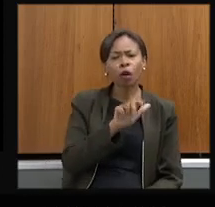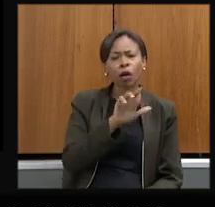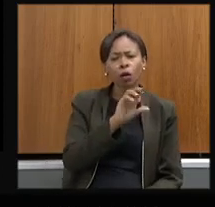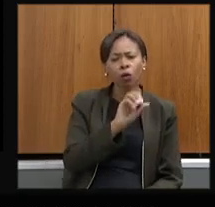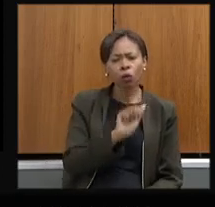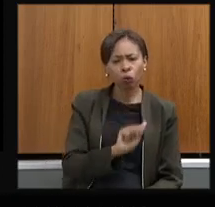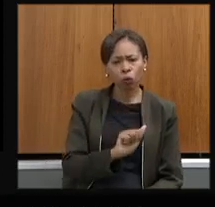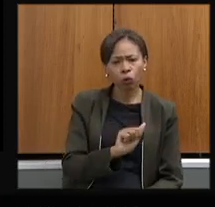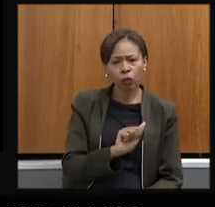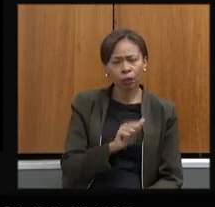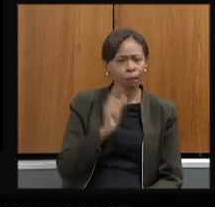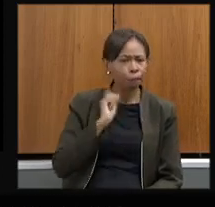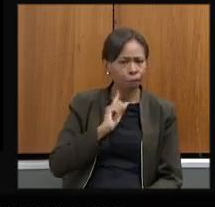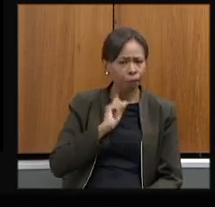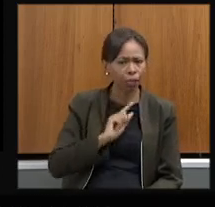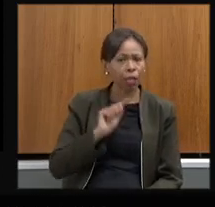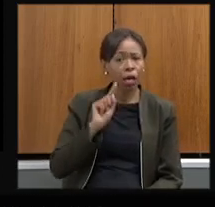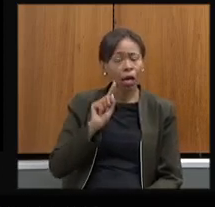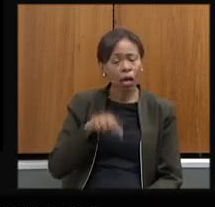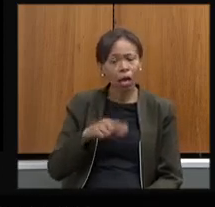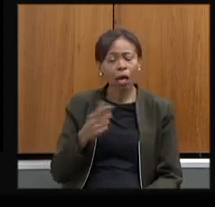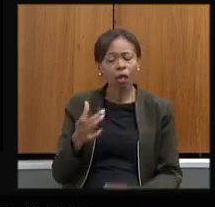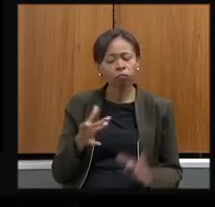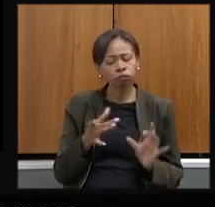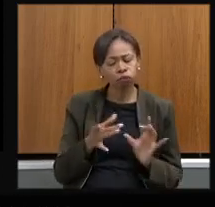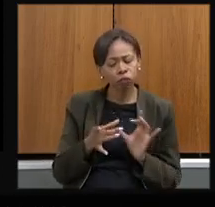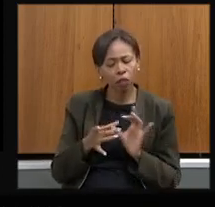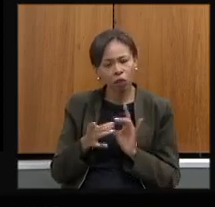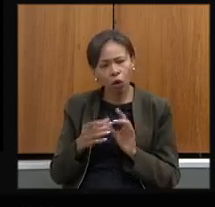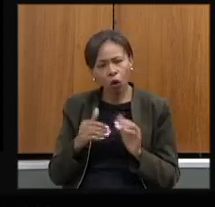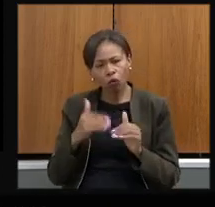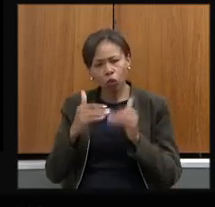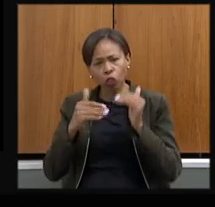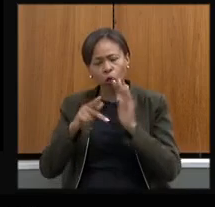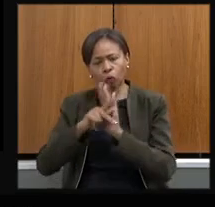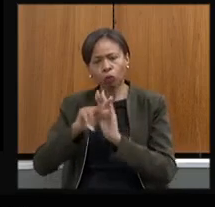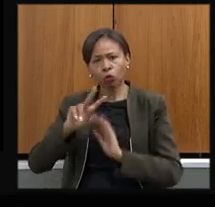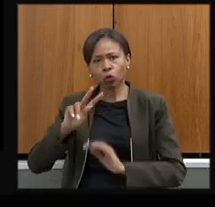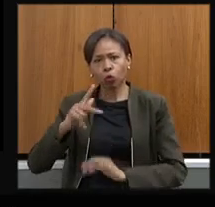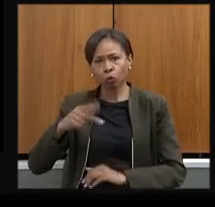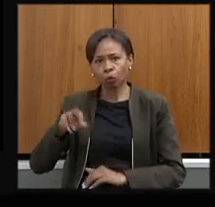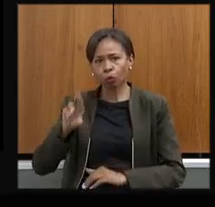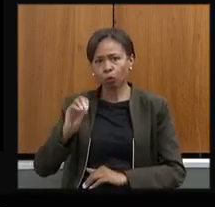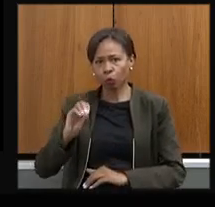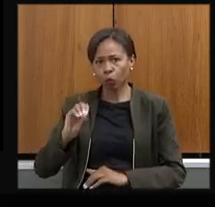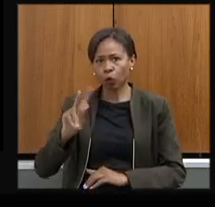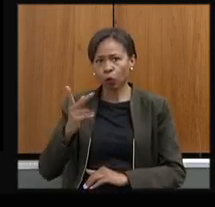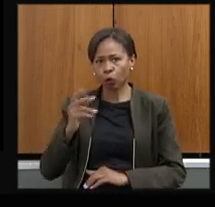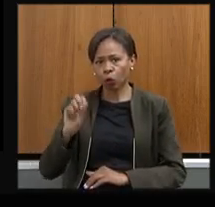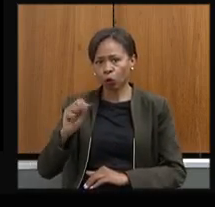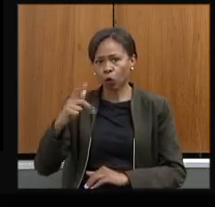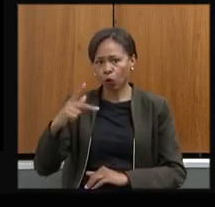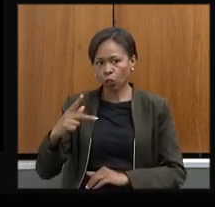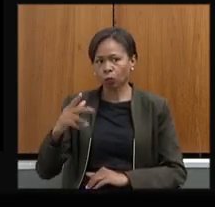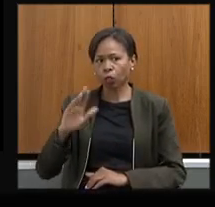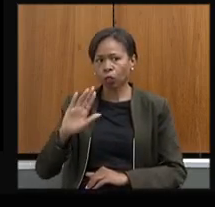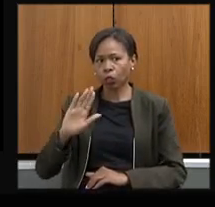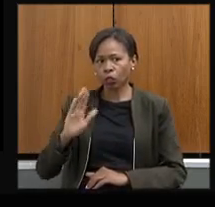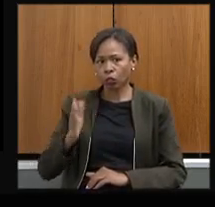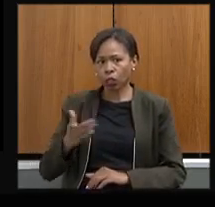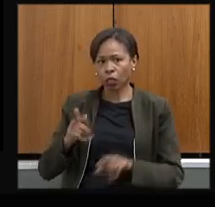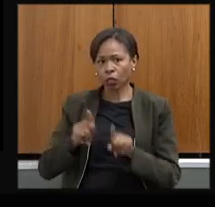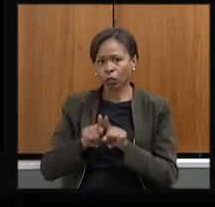evolução do processo mas também já repassou mais de 692 milhões de reais para